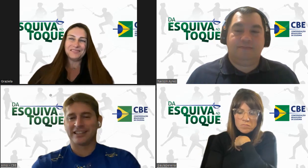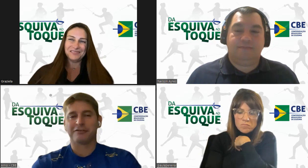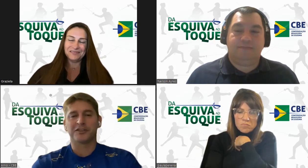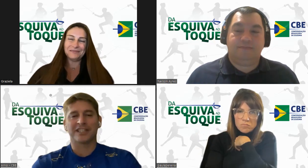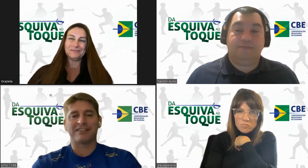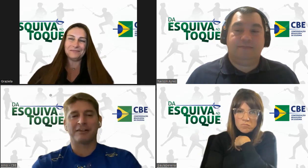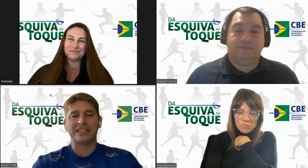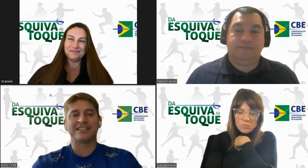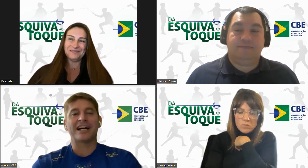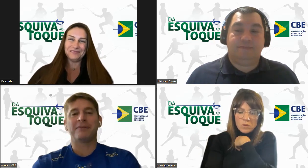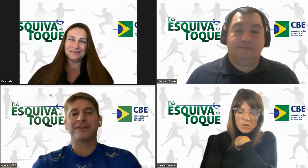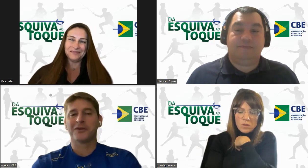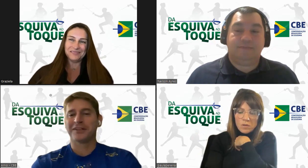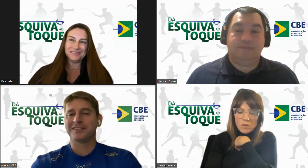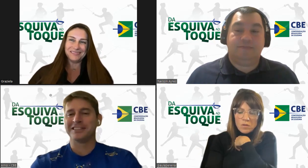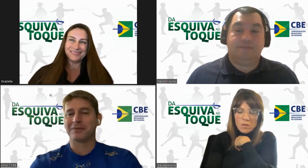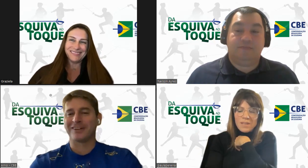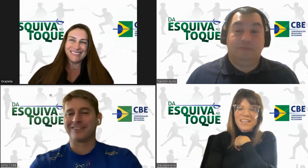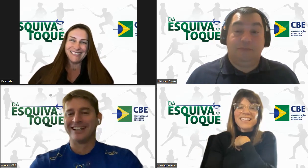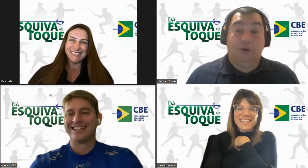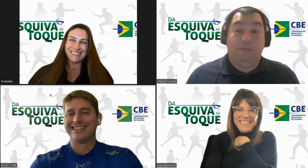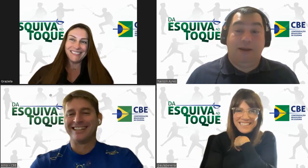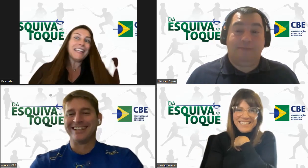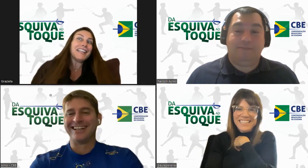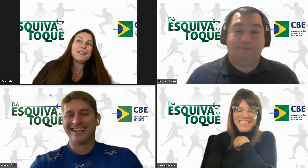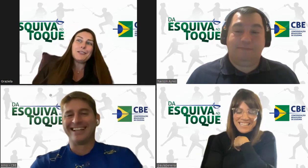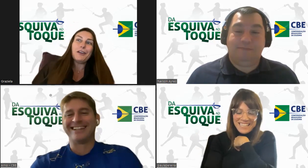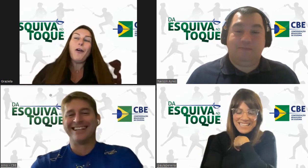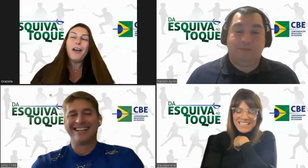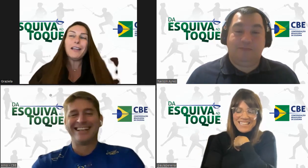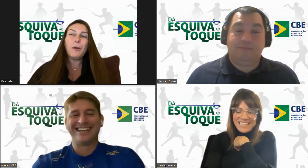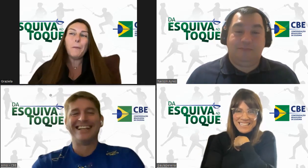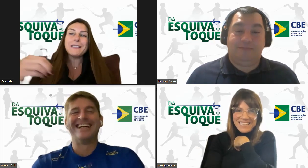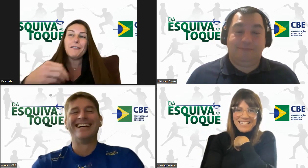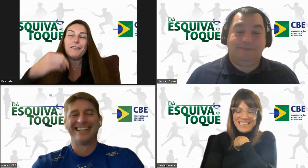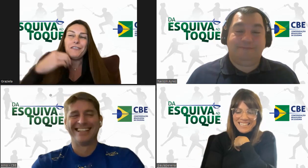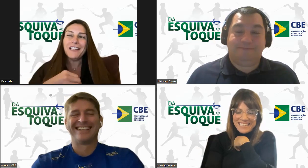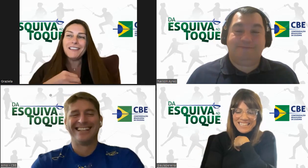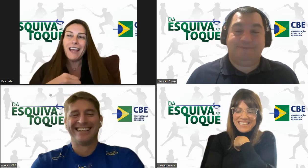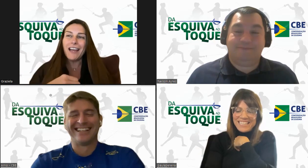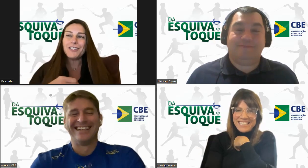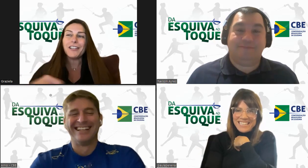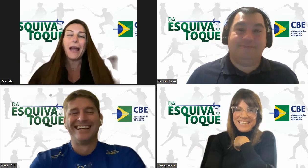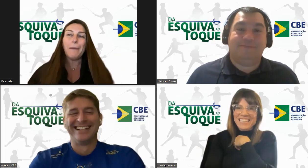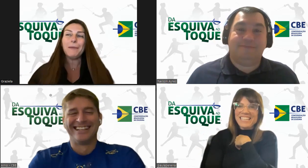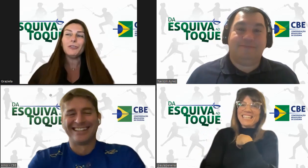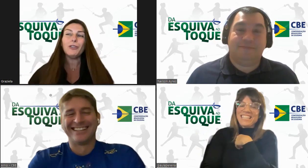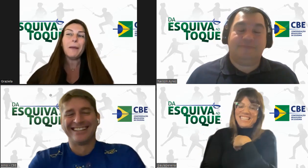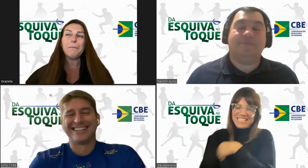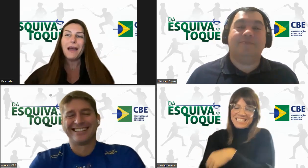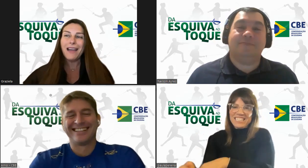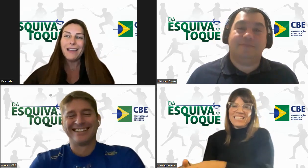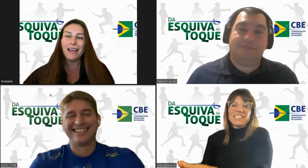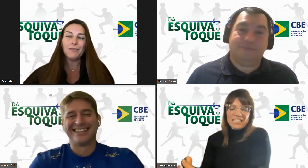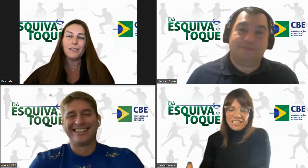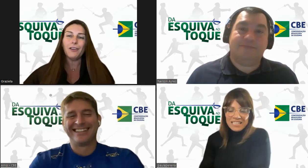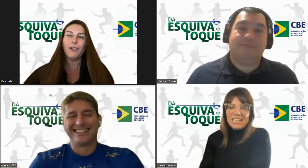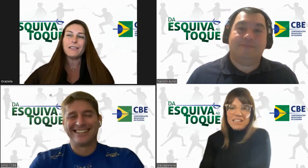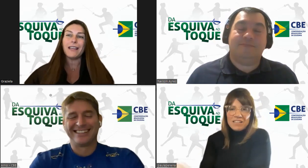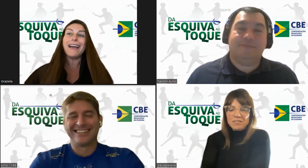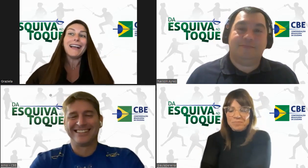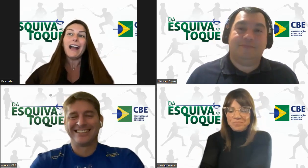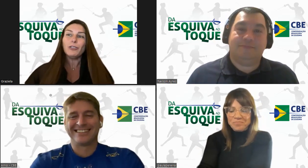longa distância ele funcionava a base de rapadura no dia de prova isso olha uma opção fantástica rapadura é